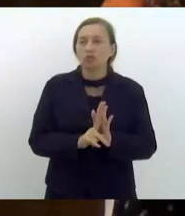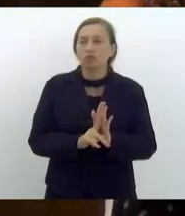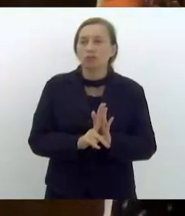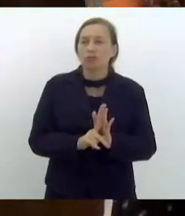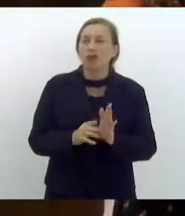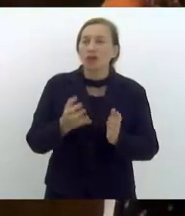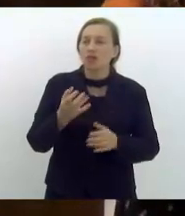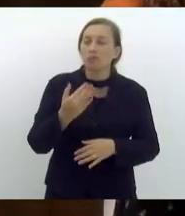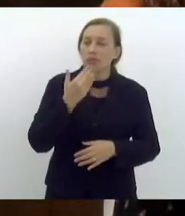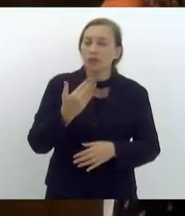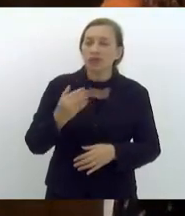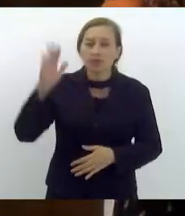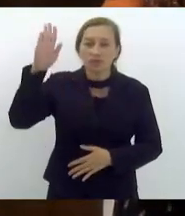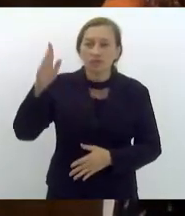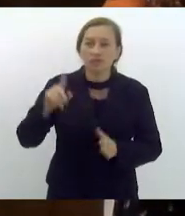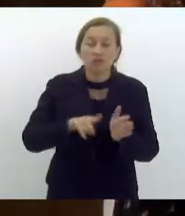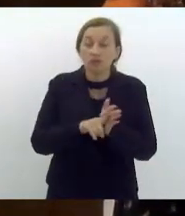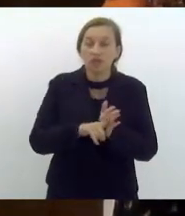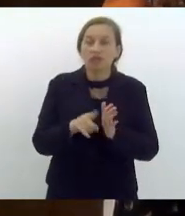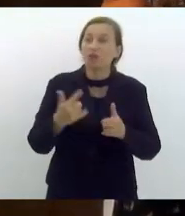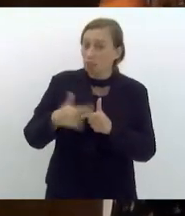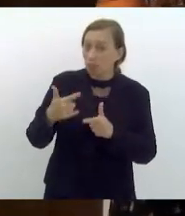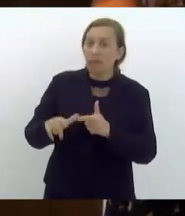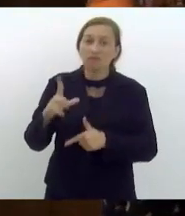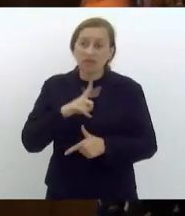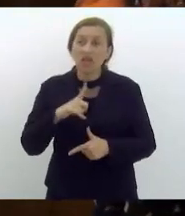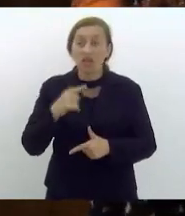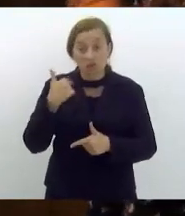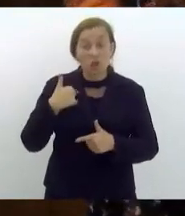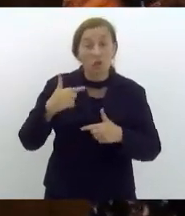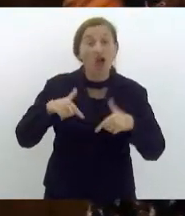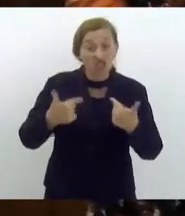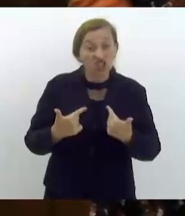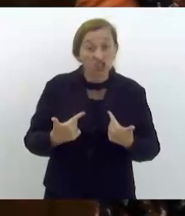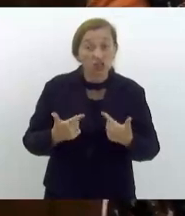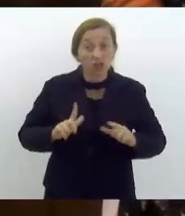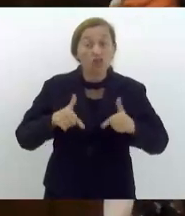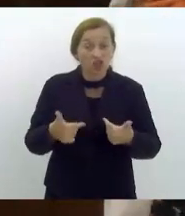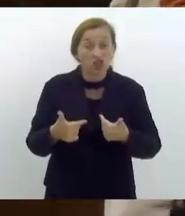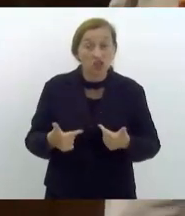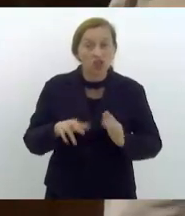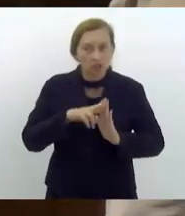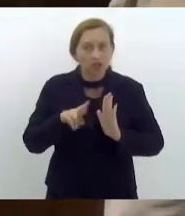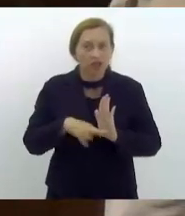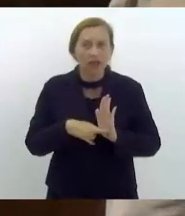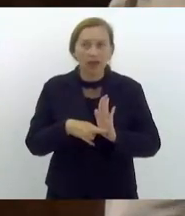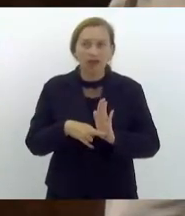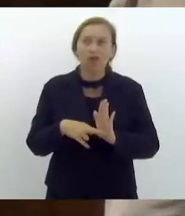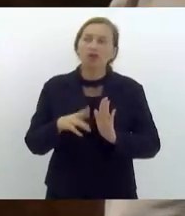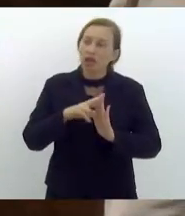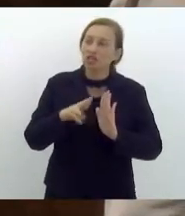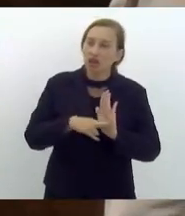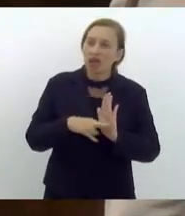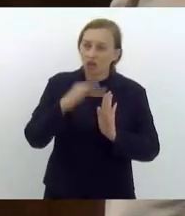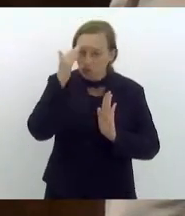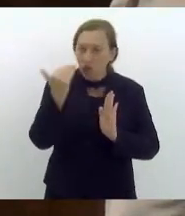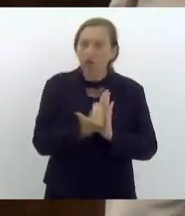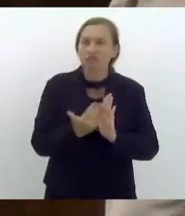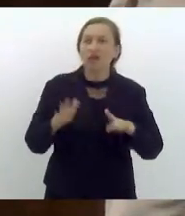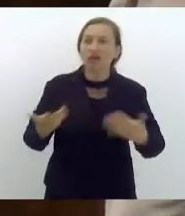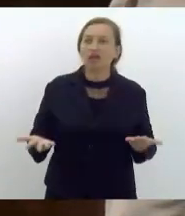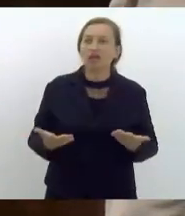assim ó quero verificação vai ter esse problema que eu vou criar isso agora Deputado se é pra quem é seu nome eu vou criar essa